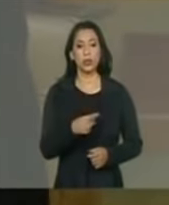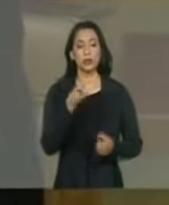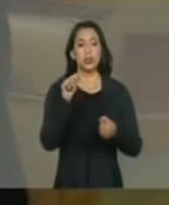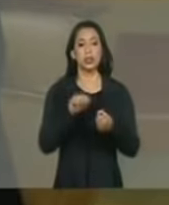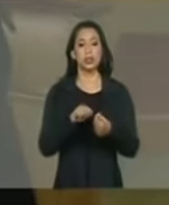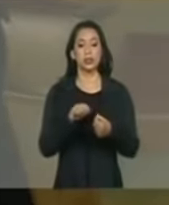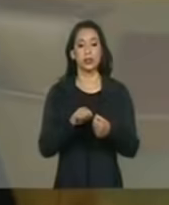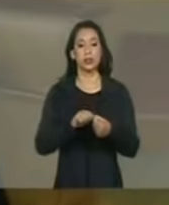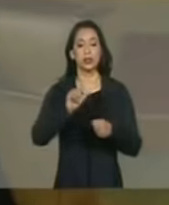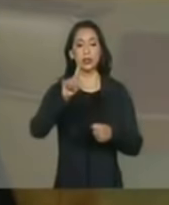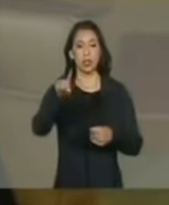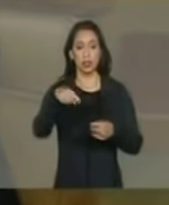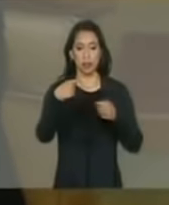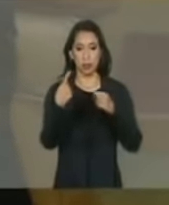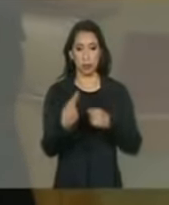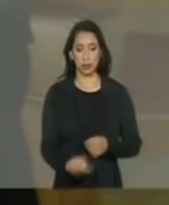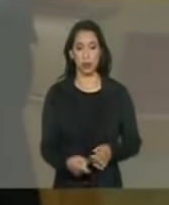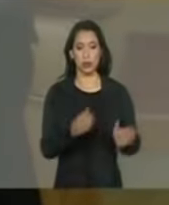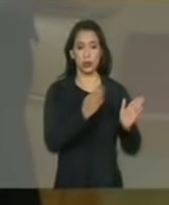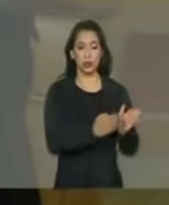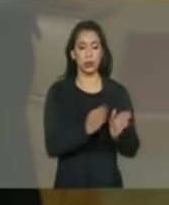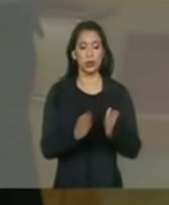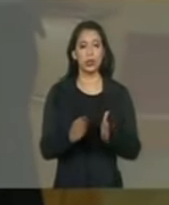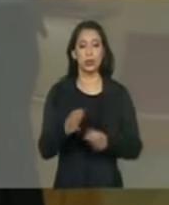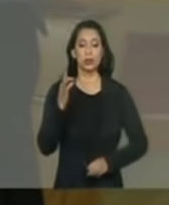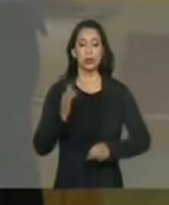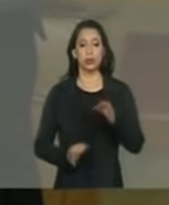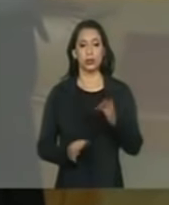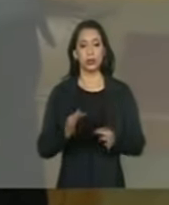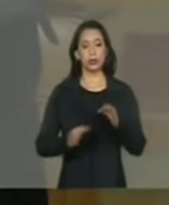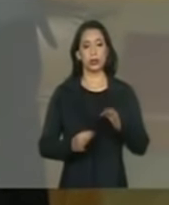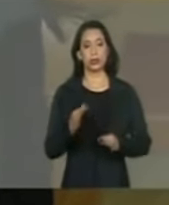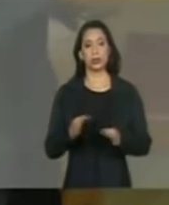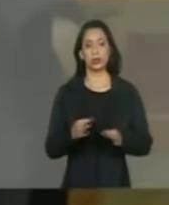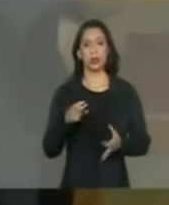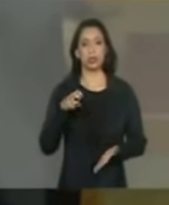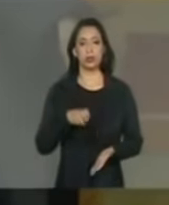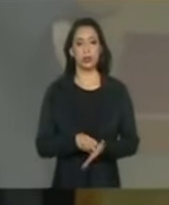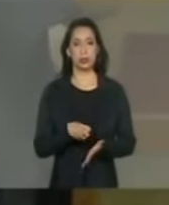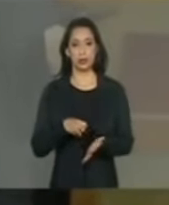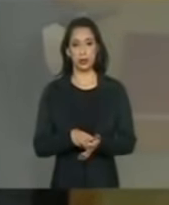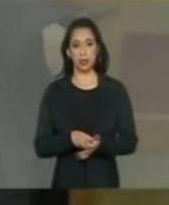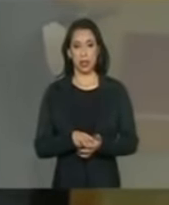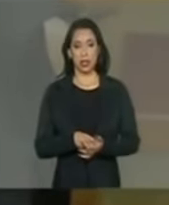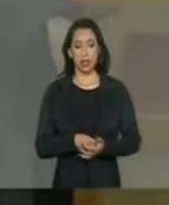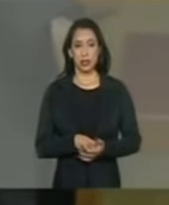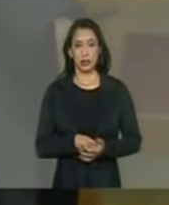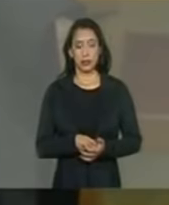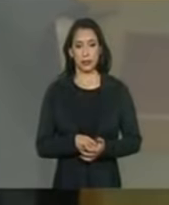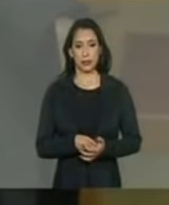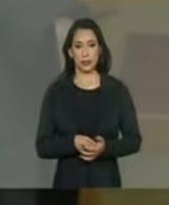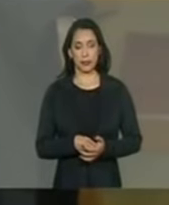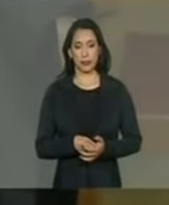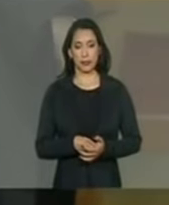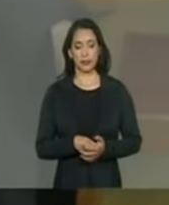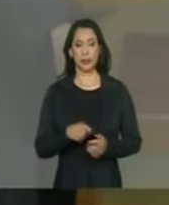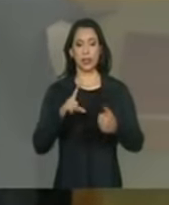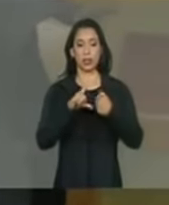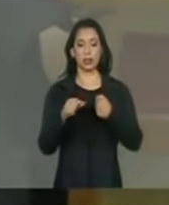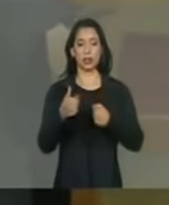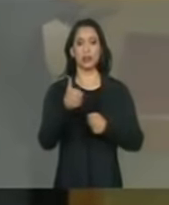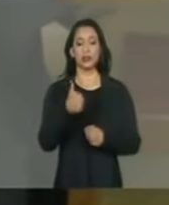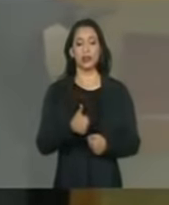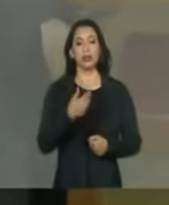após o trânsito em julgado da condenação o que as houver é decretado que diz o artigo 147